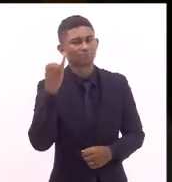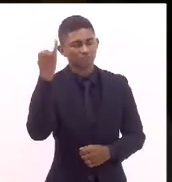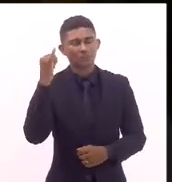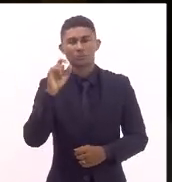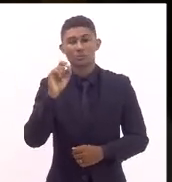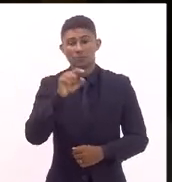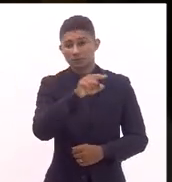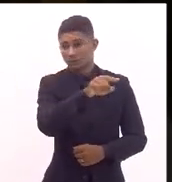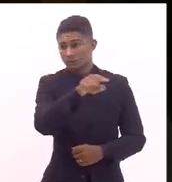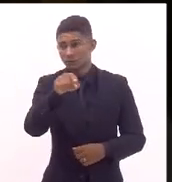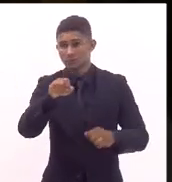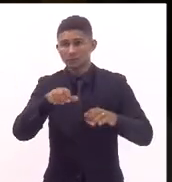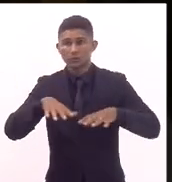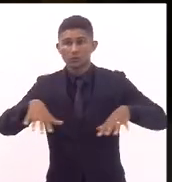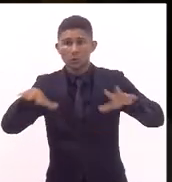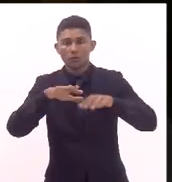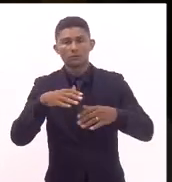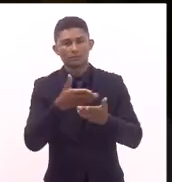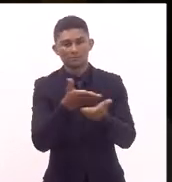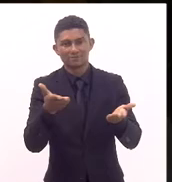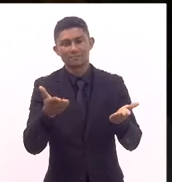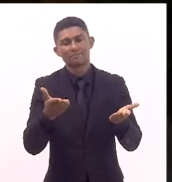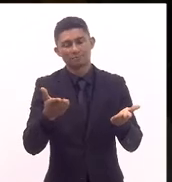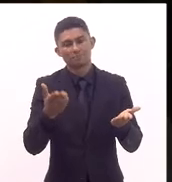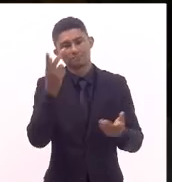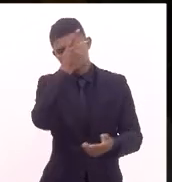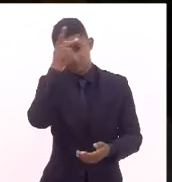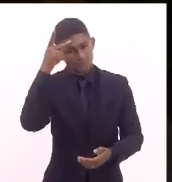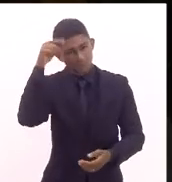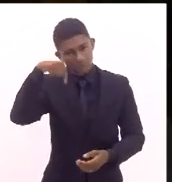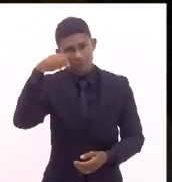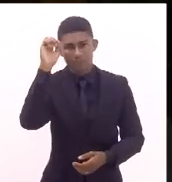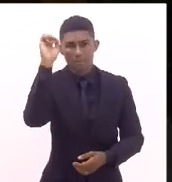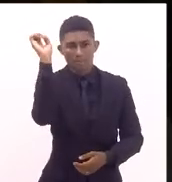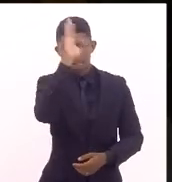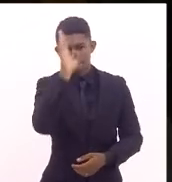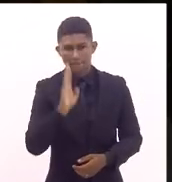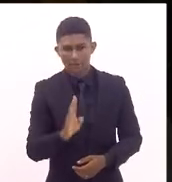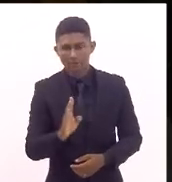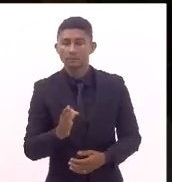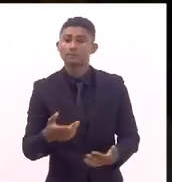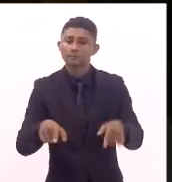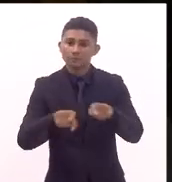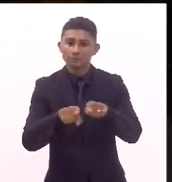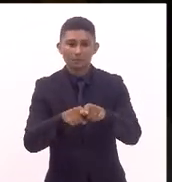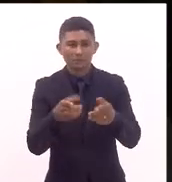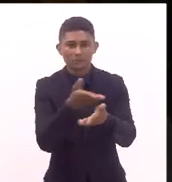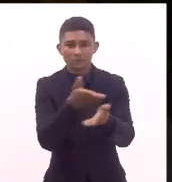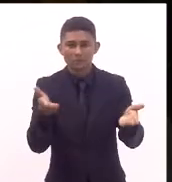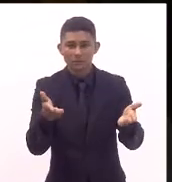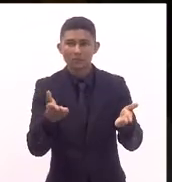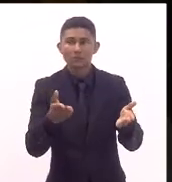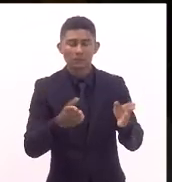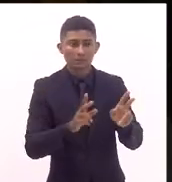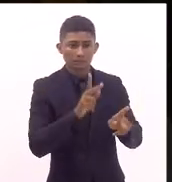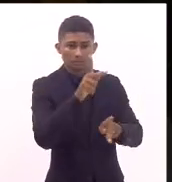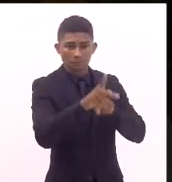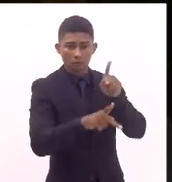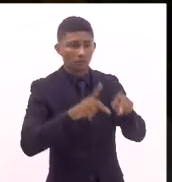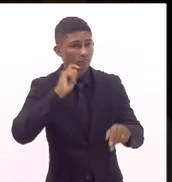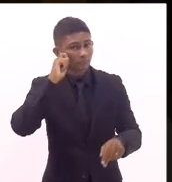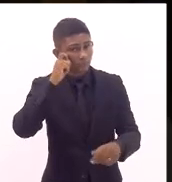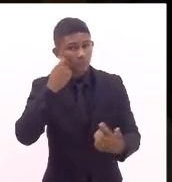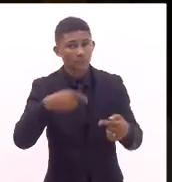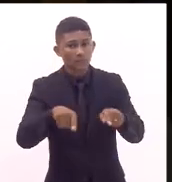conhecimento de todos os brasileiros particularmente aqueles e são pretos e mestiços como eu